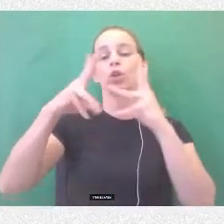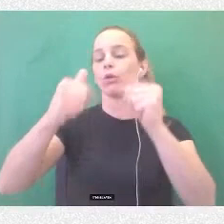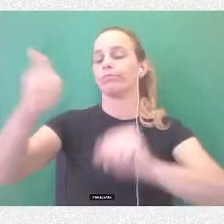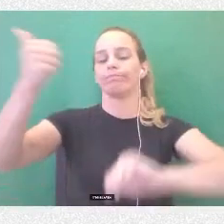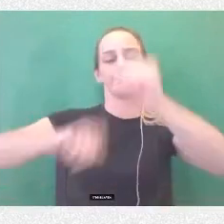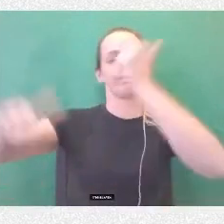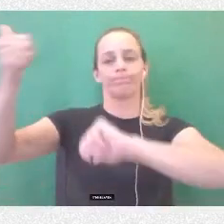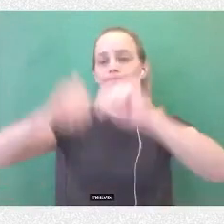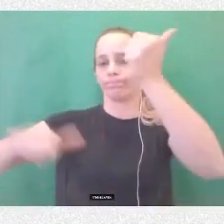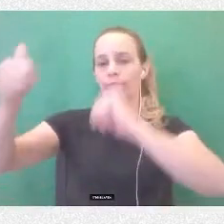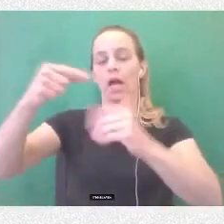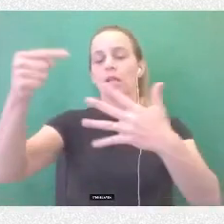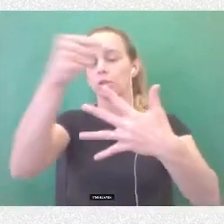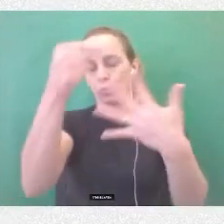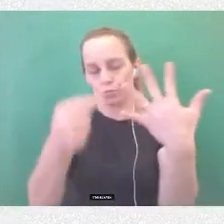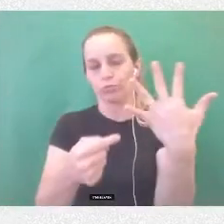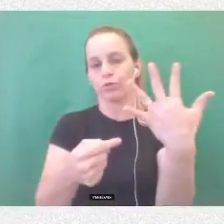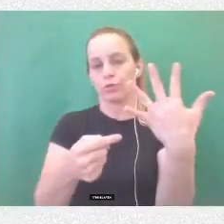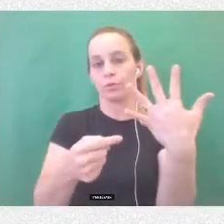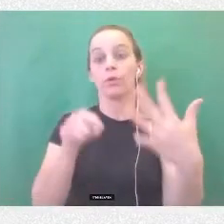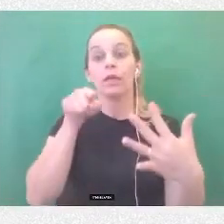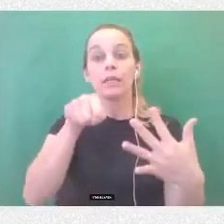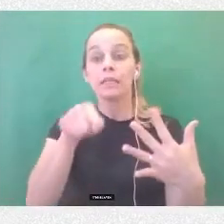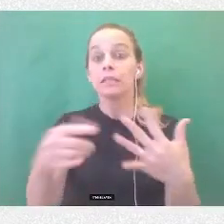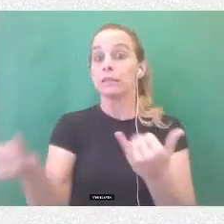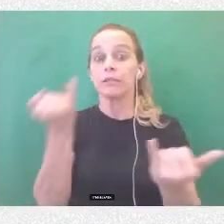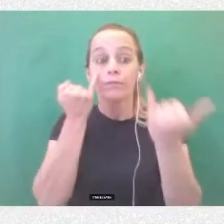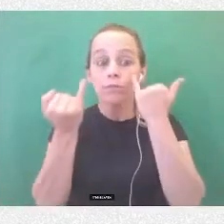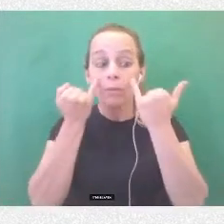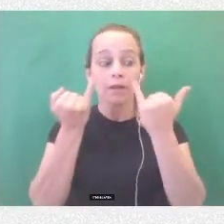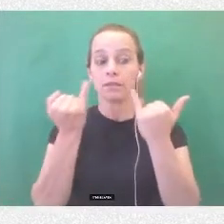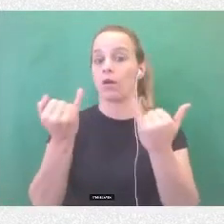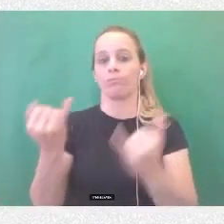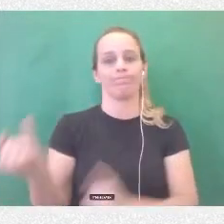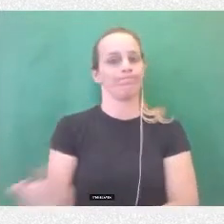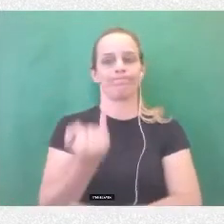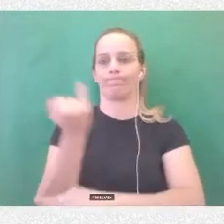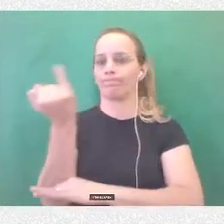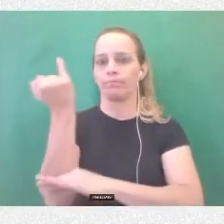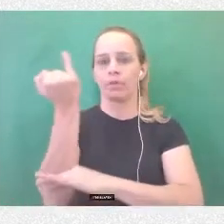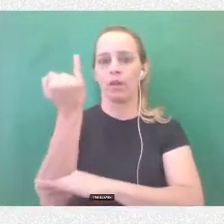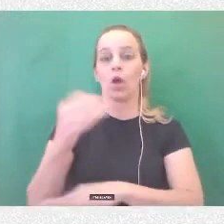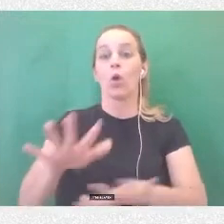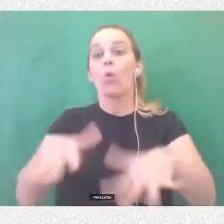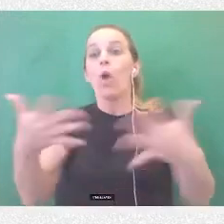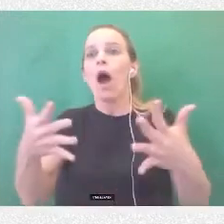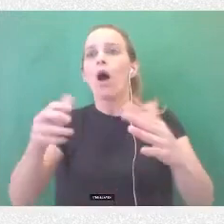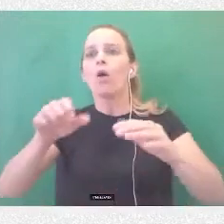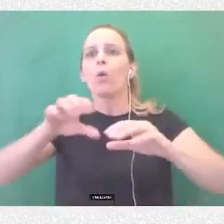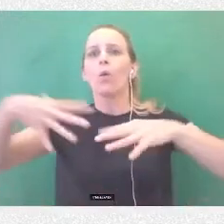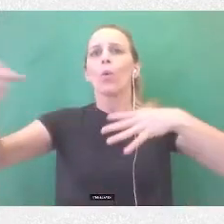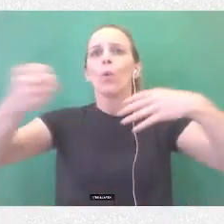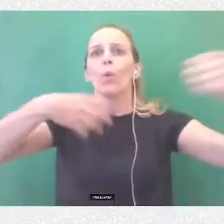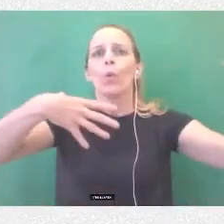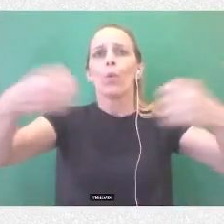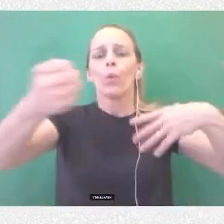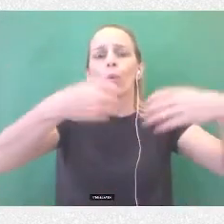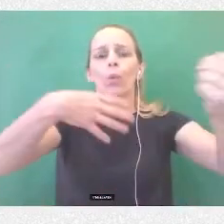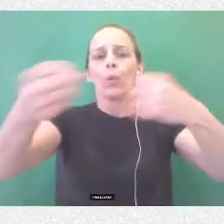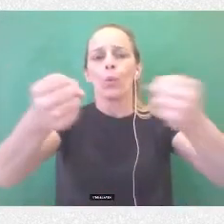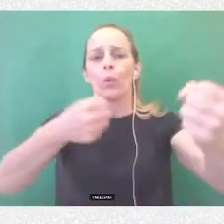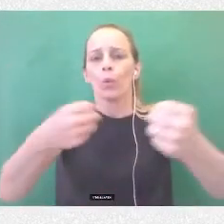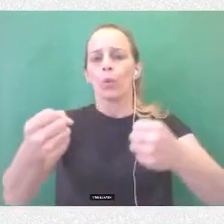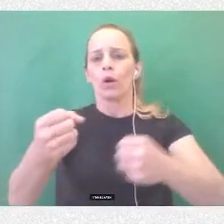muitas informações, né, em relação à variante que está circulando, a resposta das vacinas, do